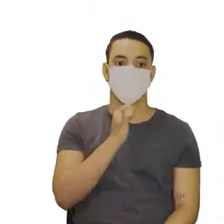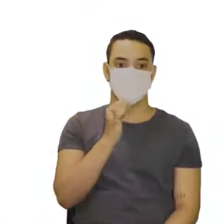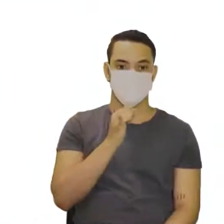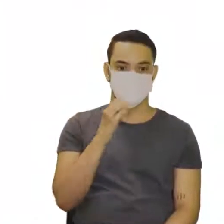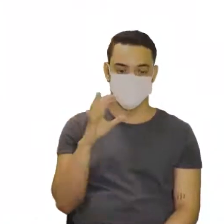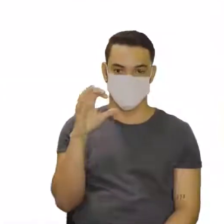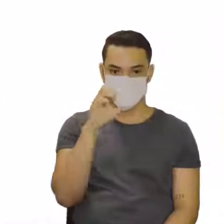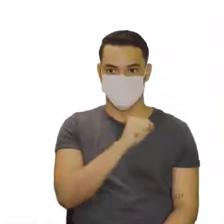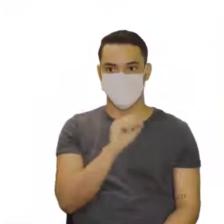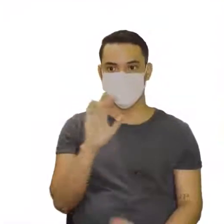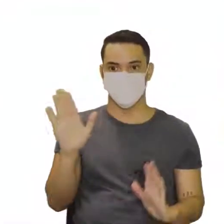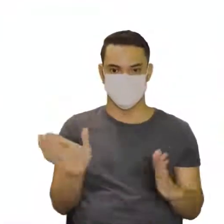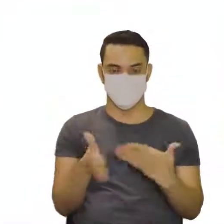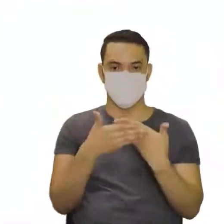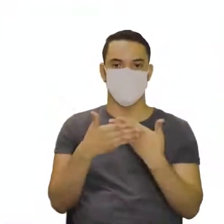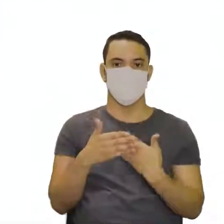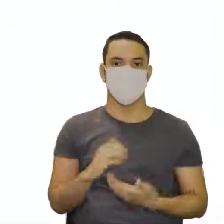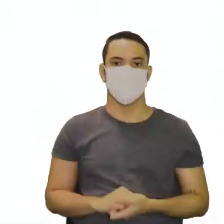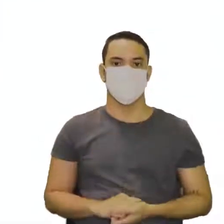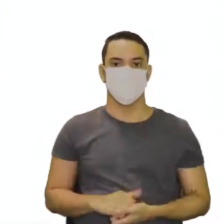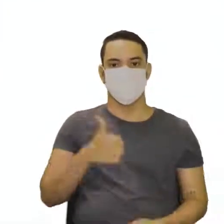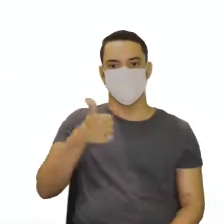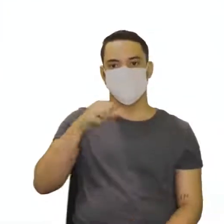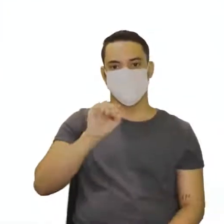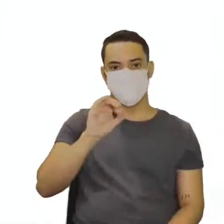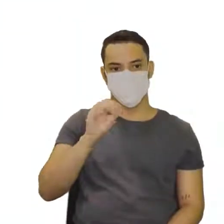olha só, para fechar aqui. Lá em